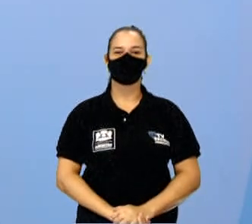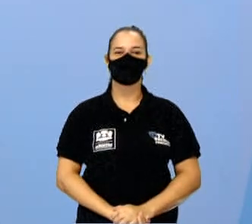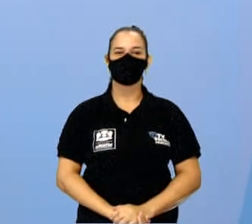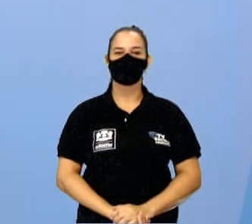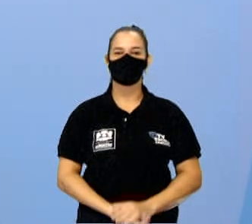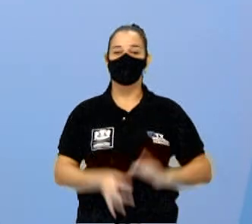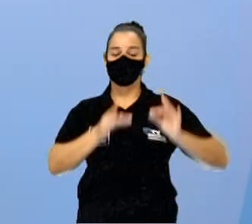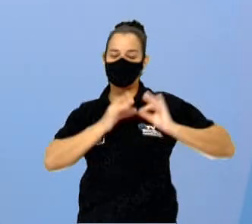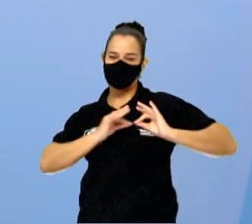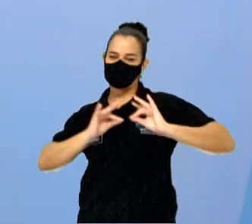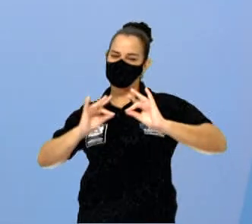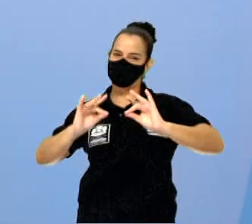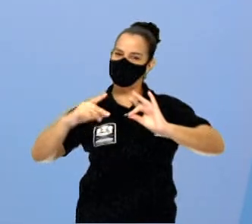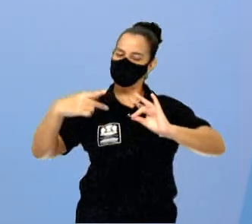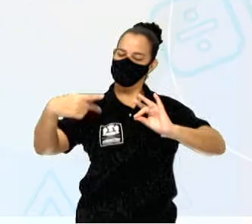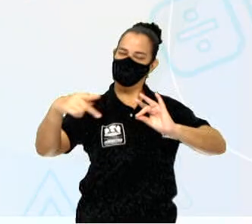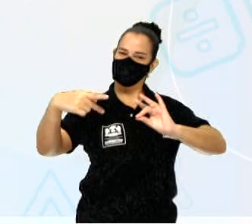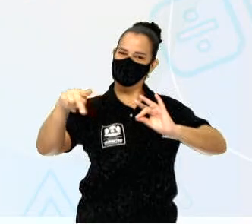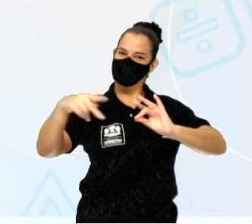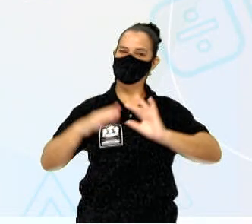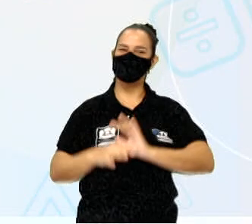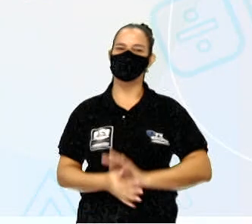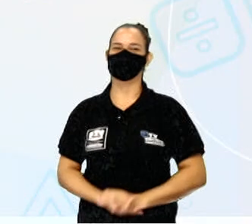Ubuntu para vocês.